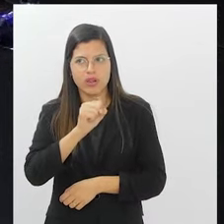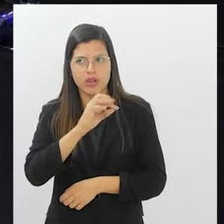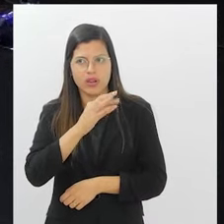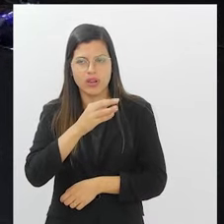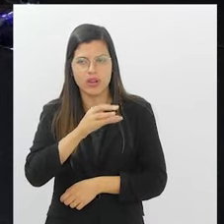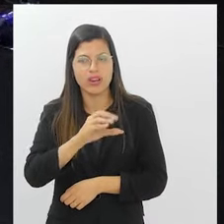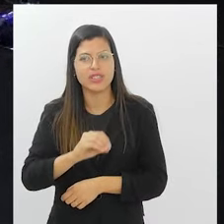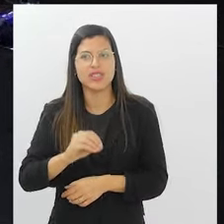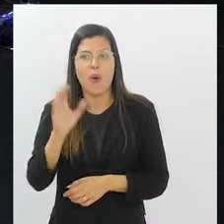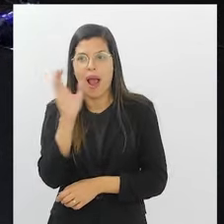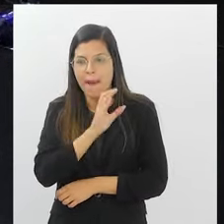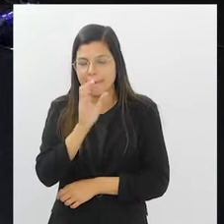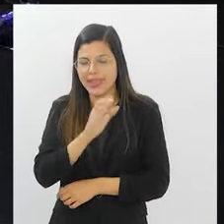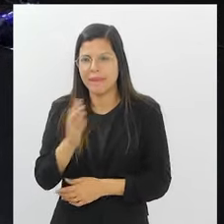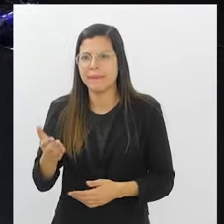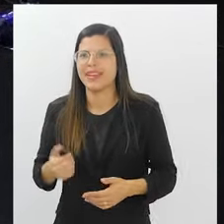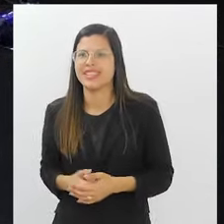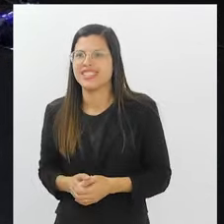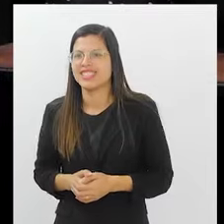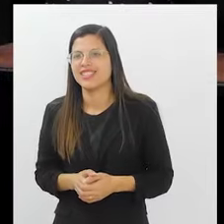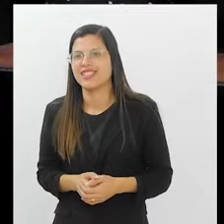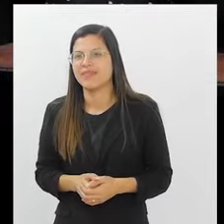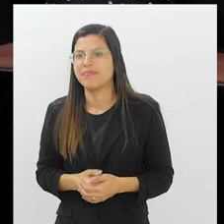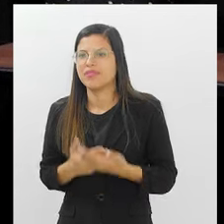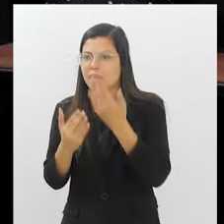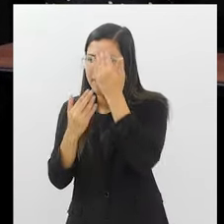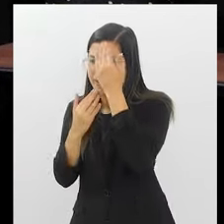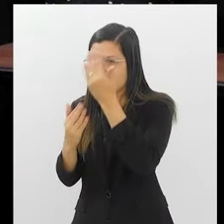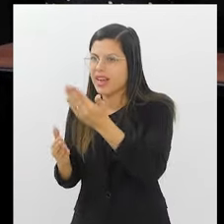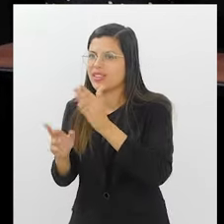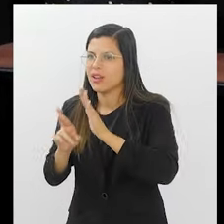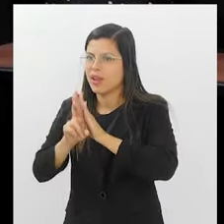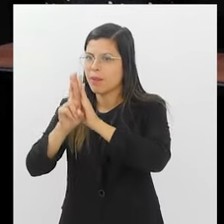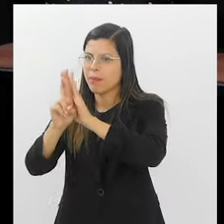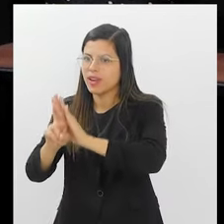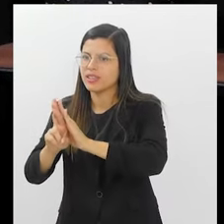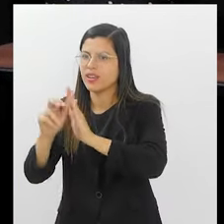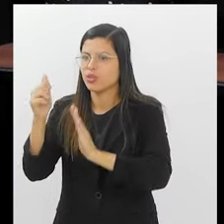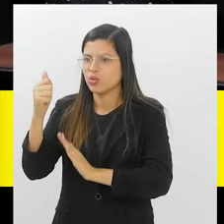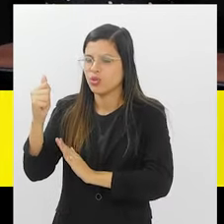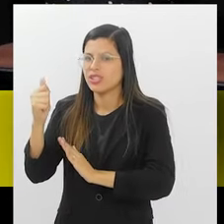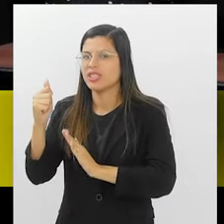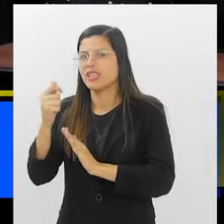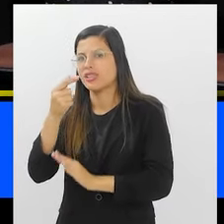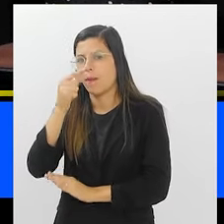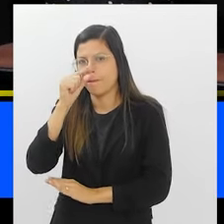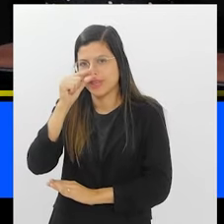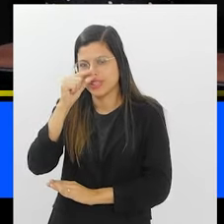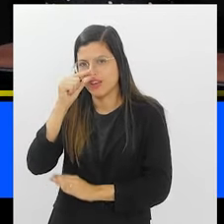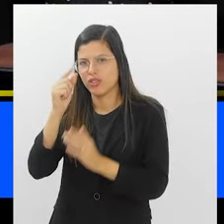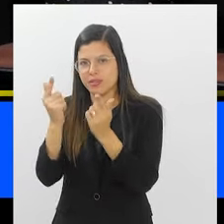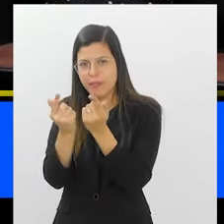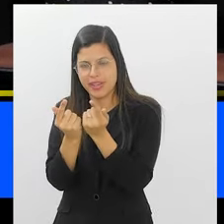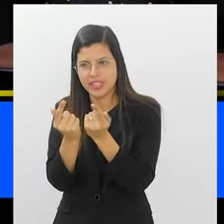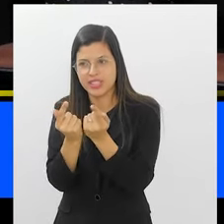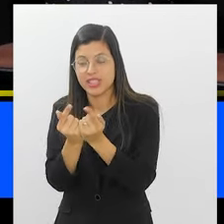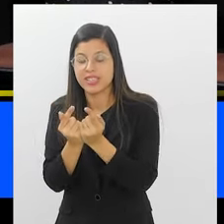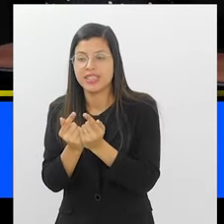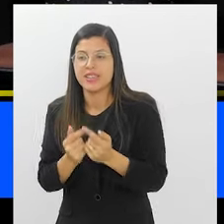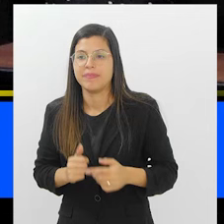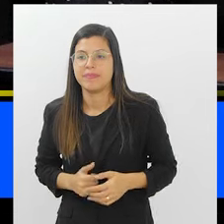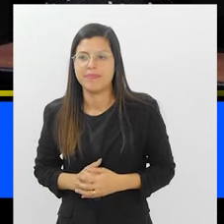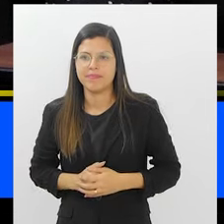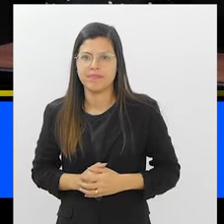suas considerações finais rapidamente. Muito obrigado, agradecemos muito. Represento aqui a Associação Pestalozzi de Magé, né? E